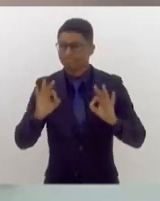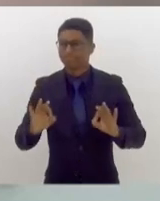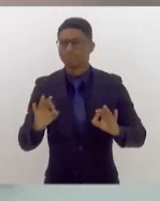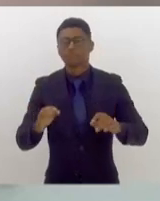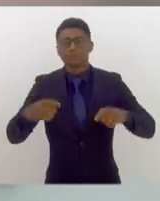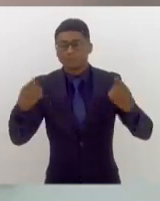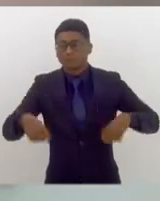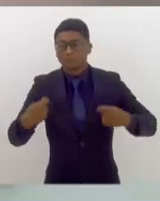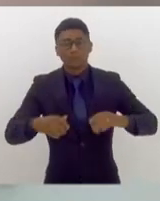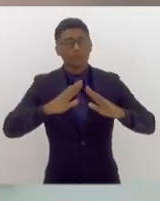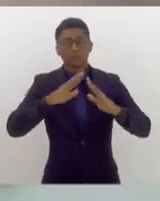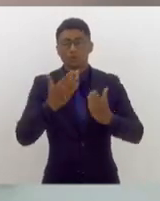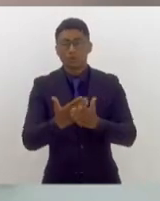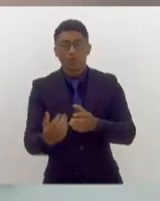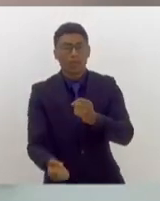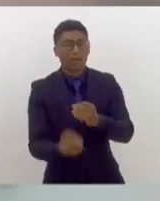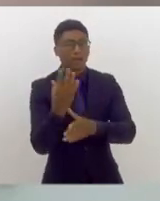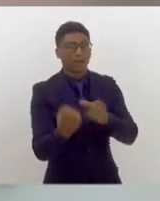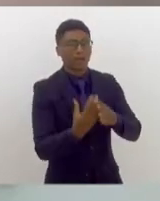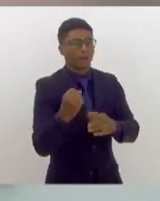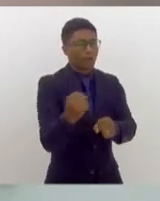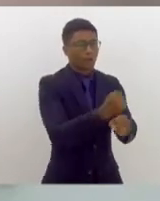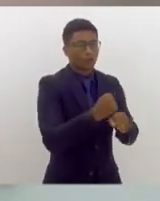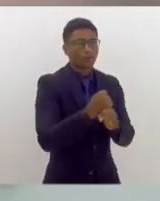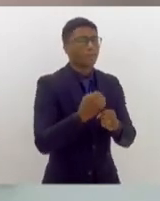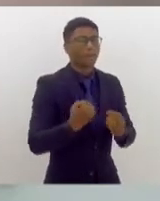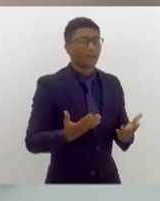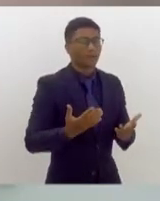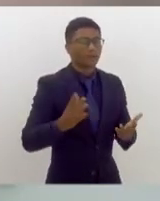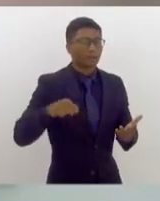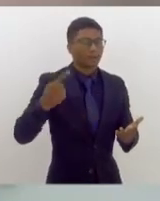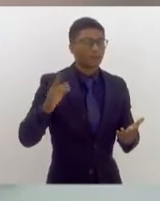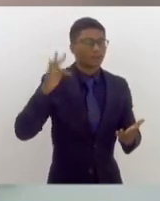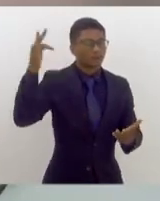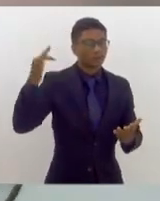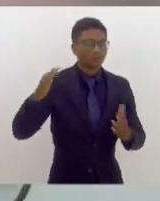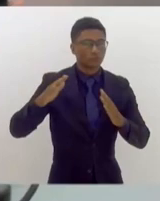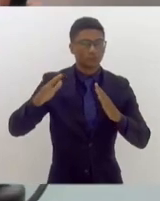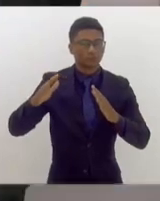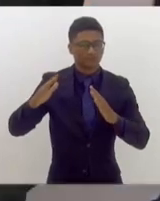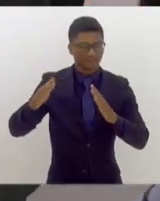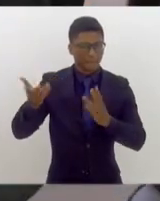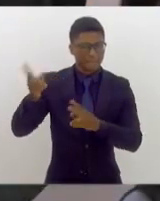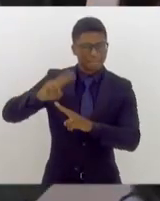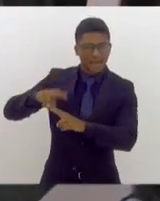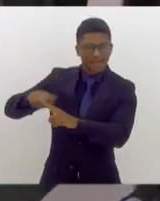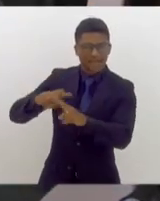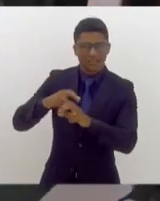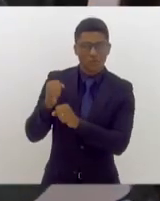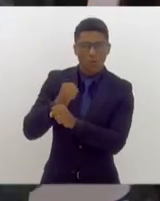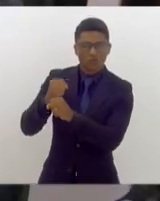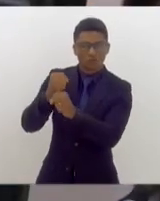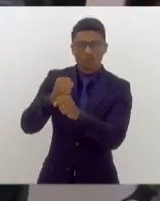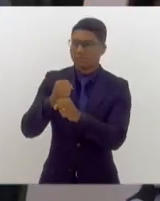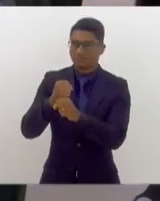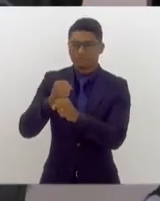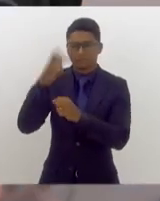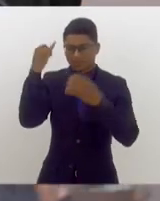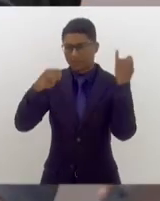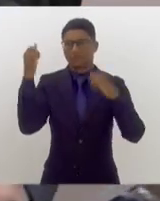construir escolas para não construir presídios. Muito obrigada. Muito obrigado, deputada Marta Rocha.